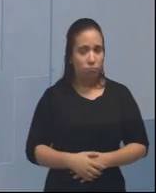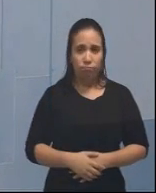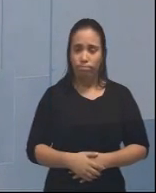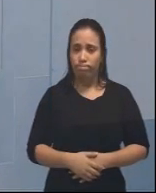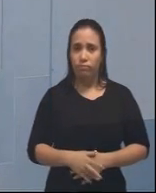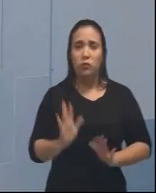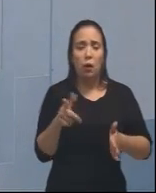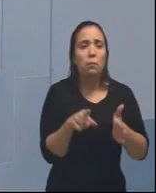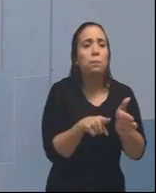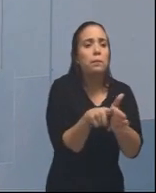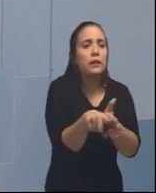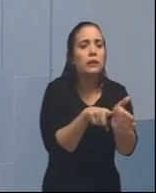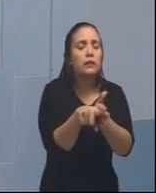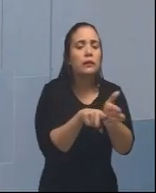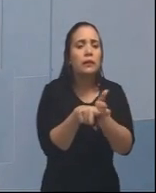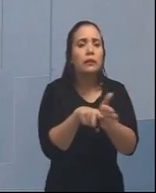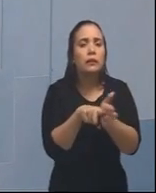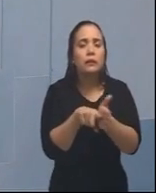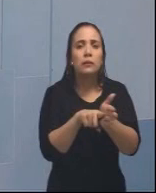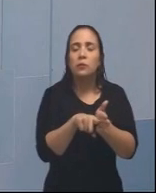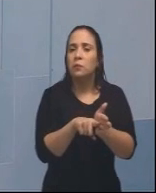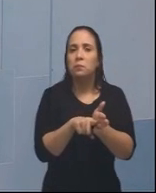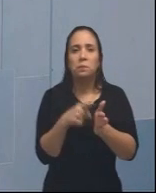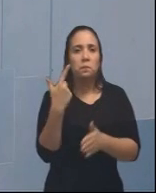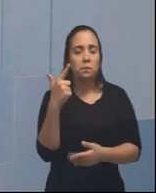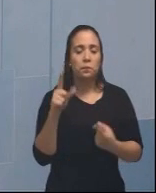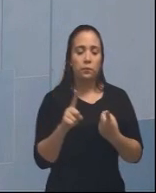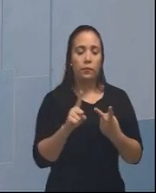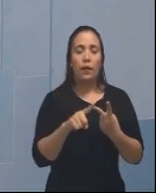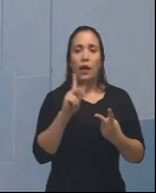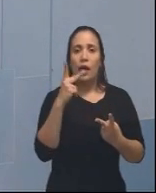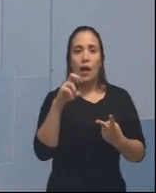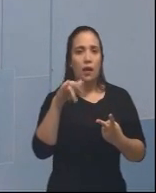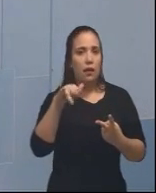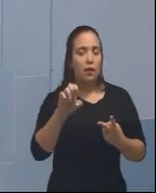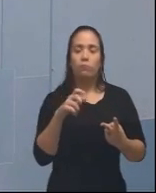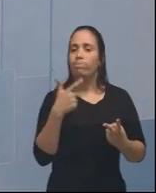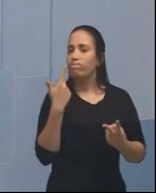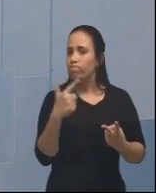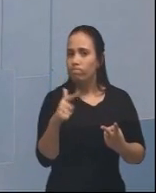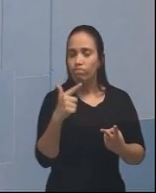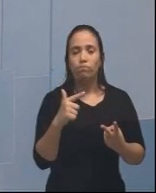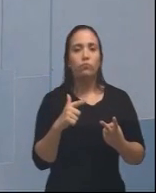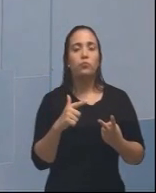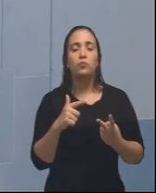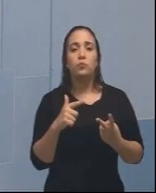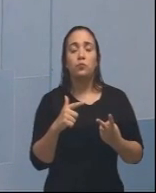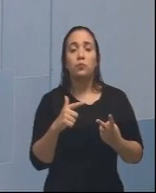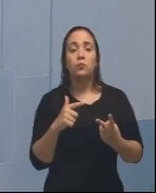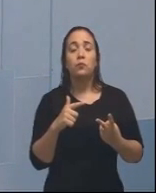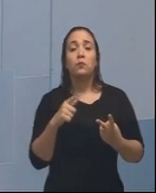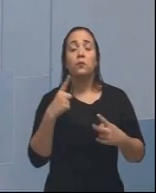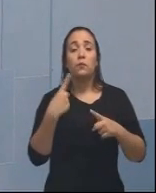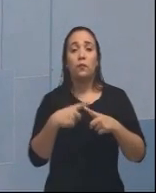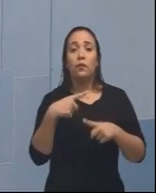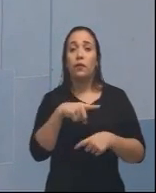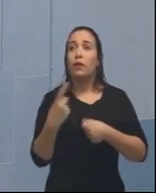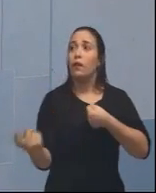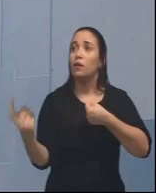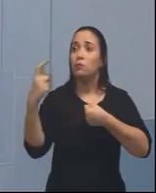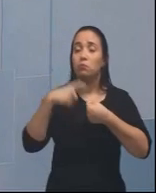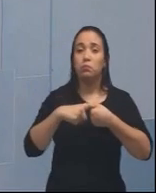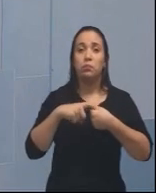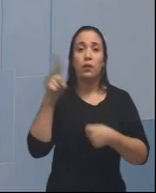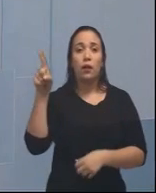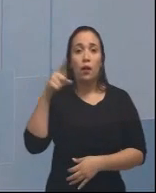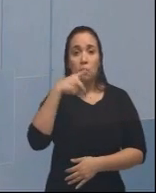qualquer pesquisa eleitoral. Henrique Meirelles não tem voto. O ato dele estar preso a um governo altamente popular